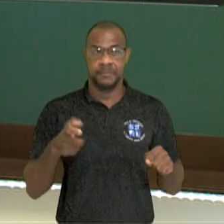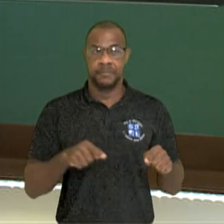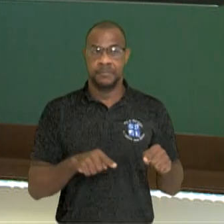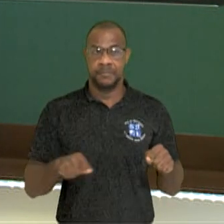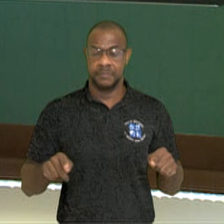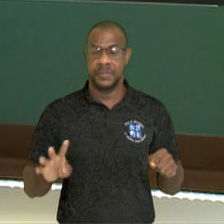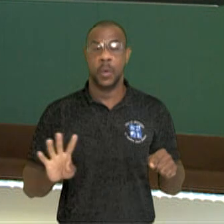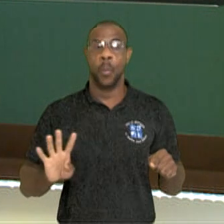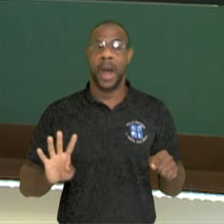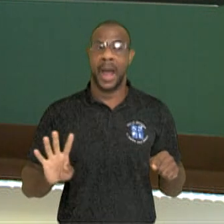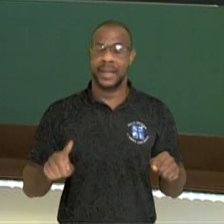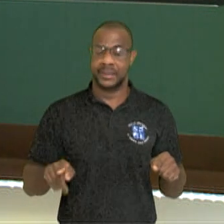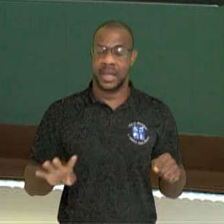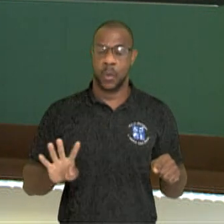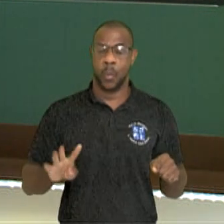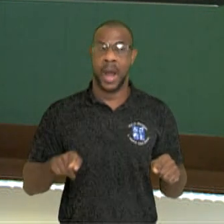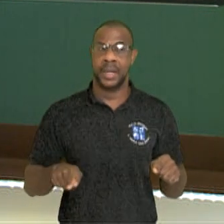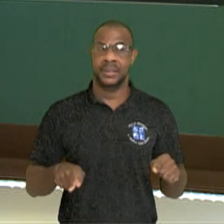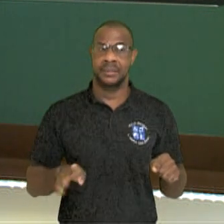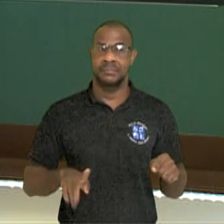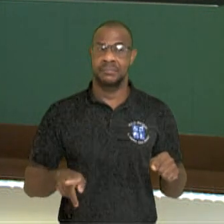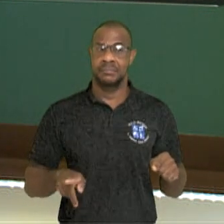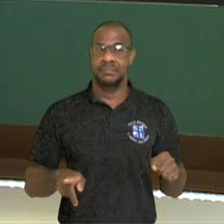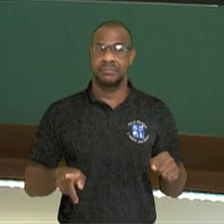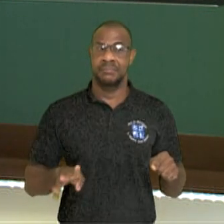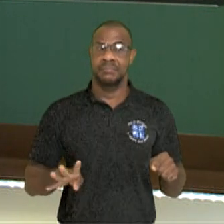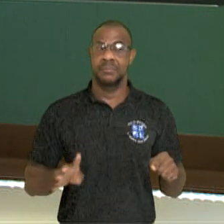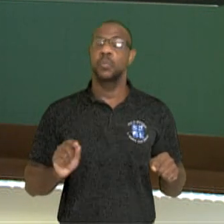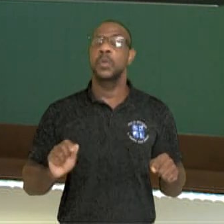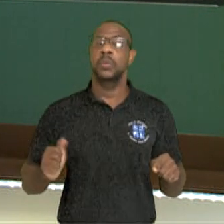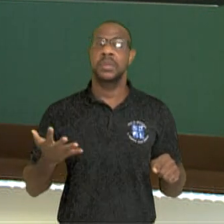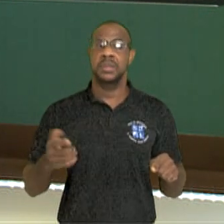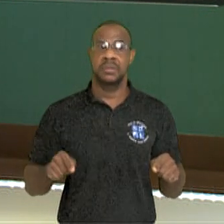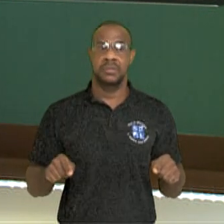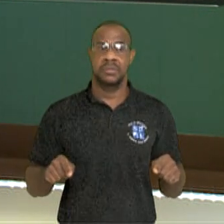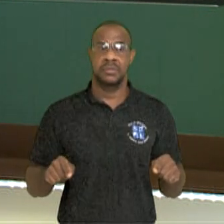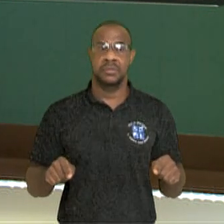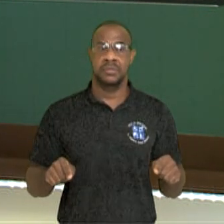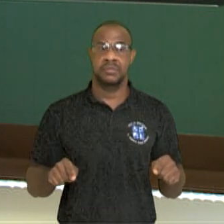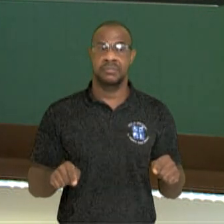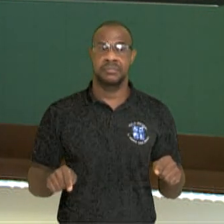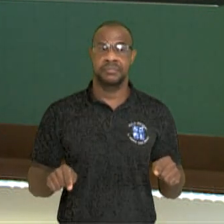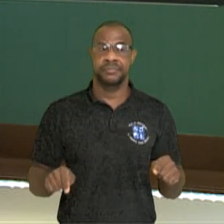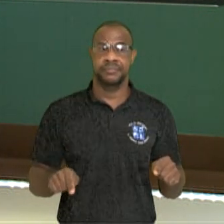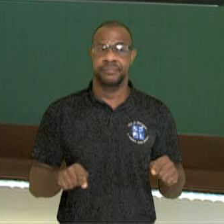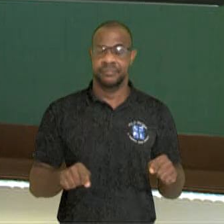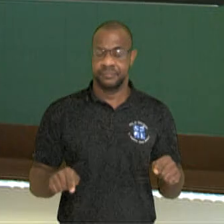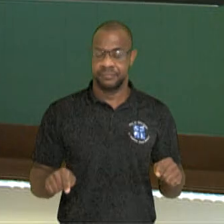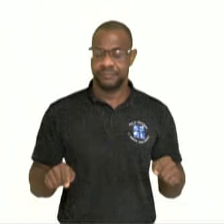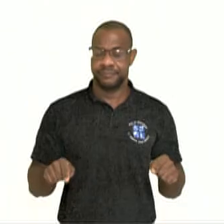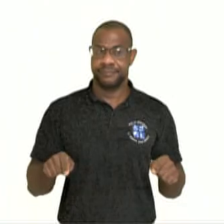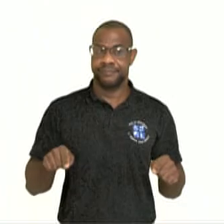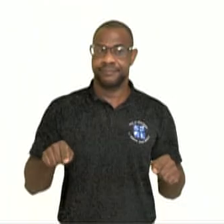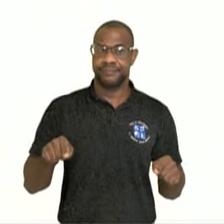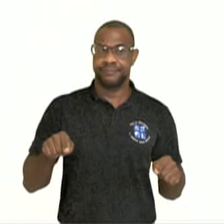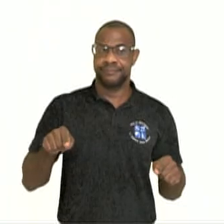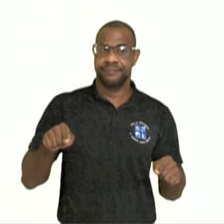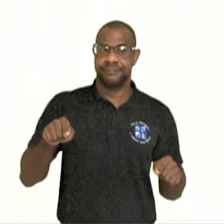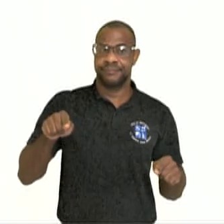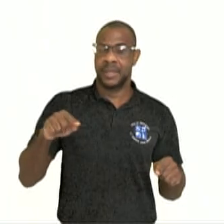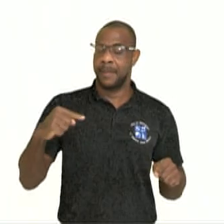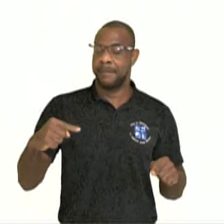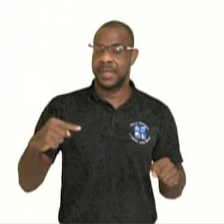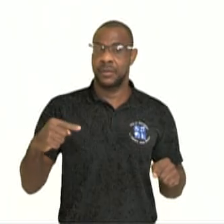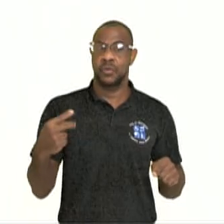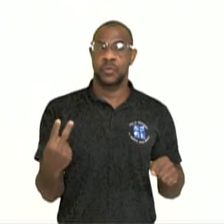na quarta-feira, olha o que aconteceu com a temperatura, né? Ela tá ali fazendo menos